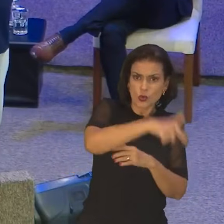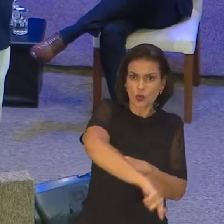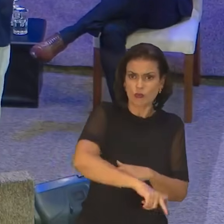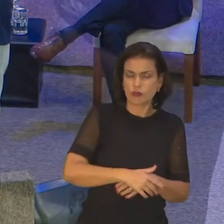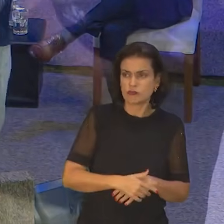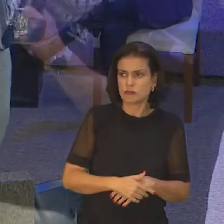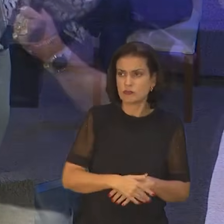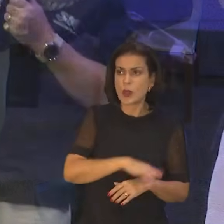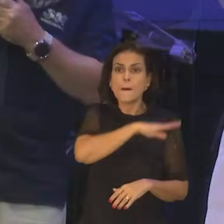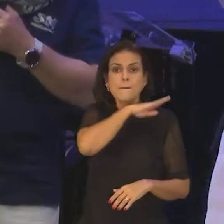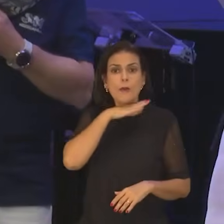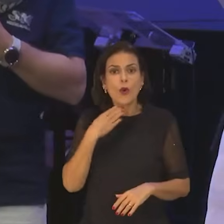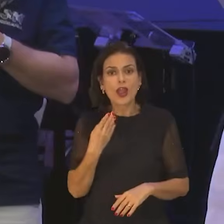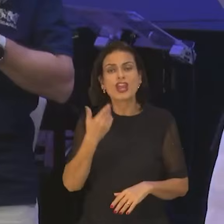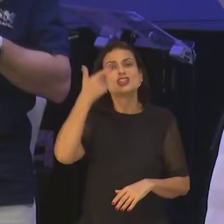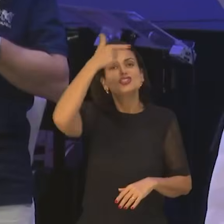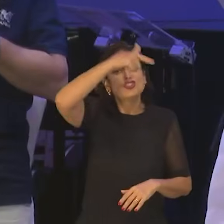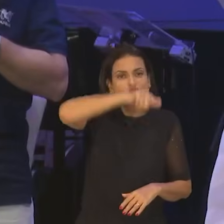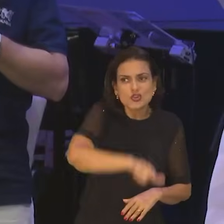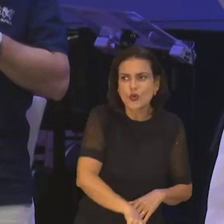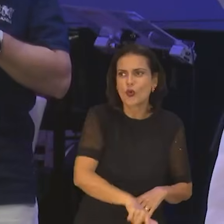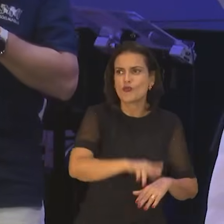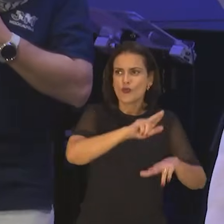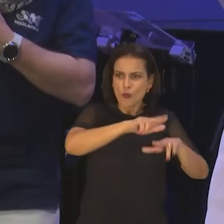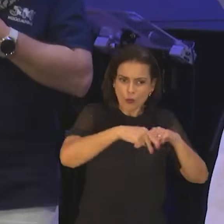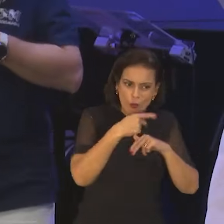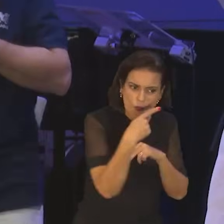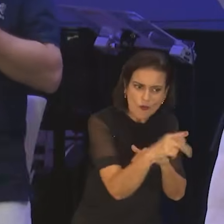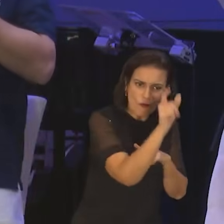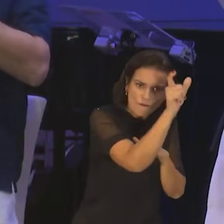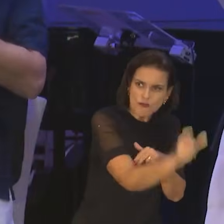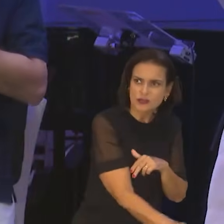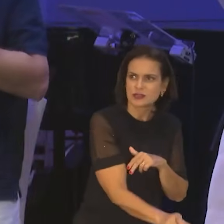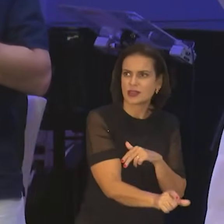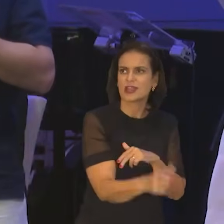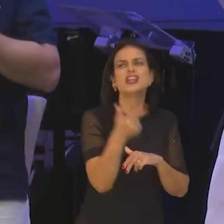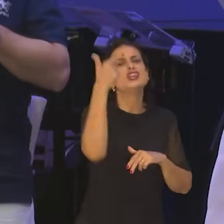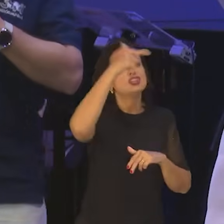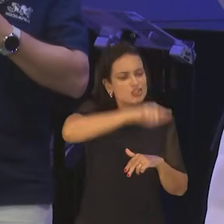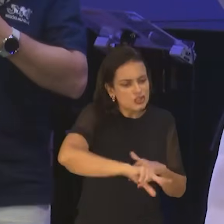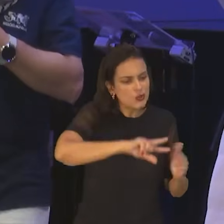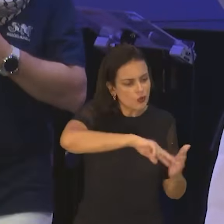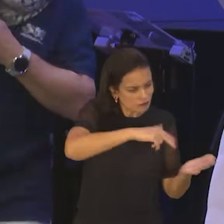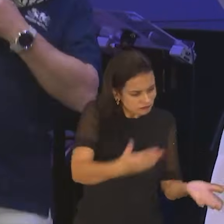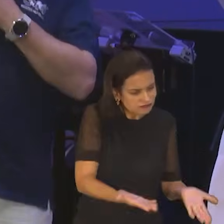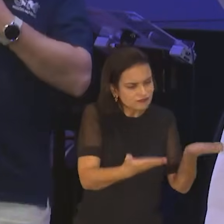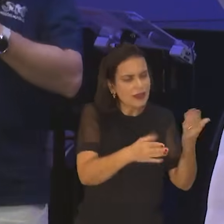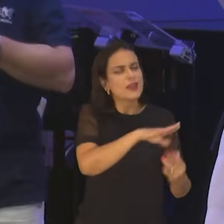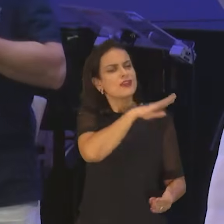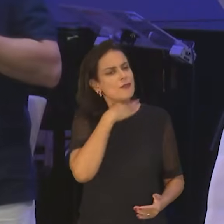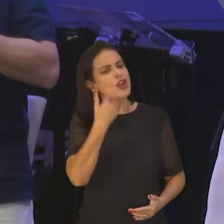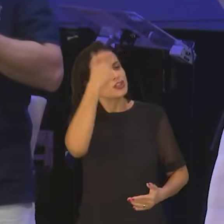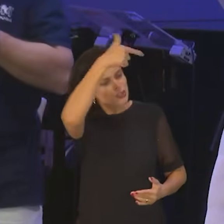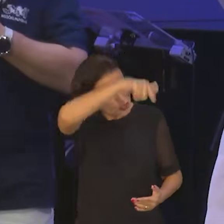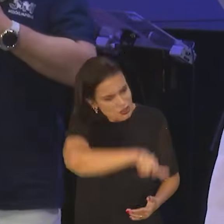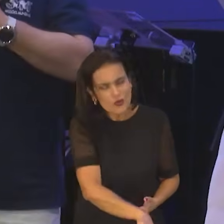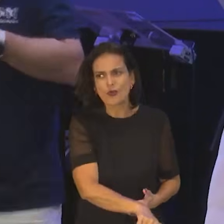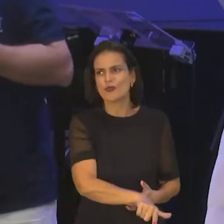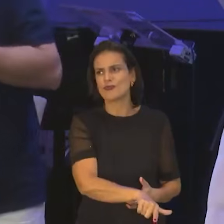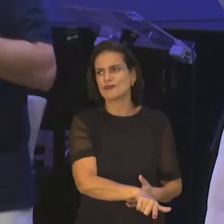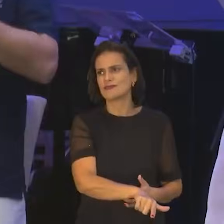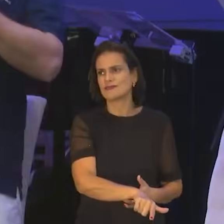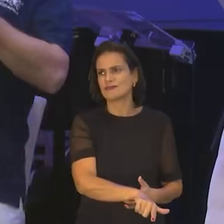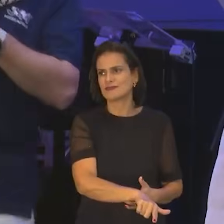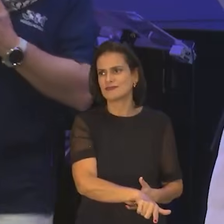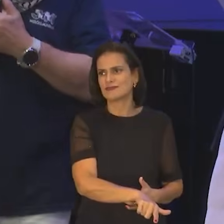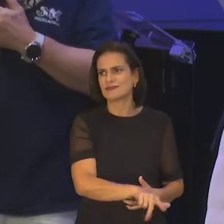que eu morresse mais uma vez por tua causa, e depois você me ressuscitar de novo, e eu morresse mais uma vez por tua causa, e você